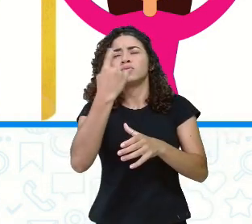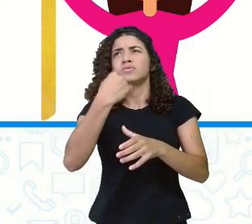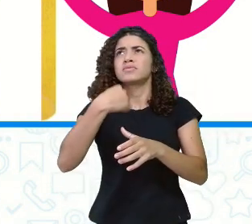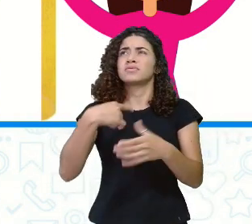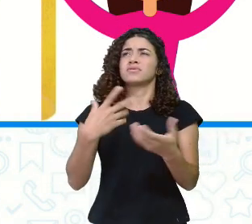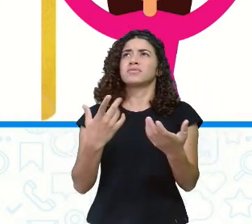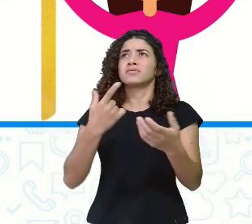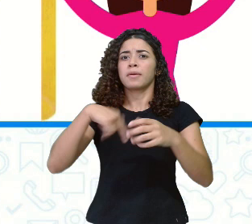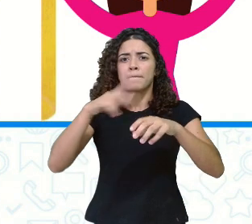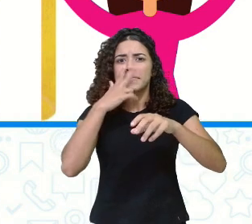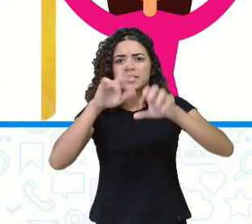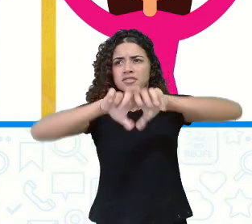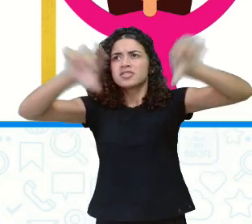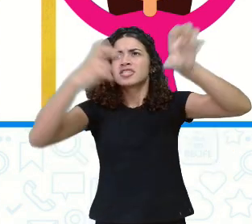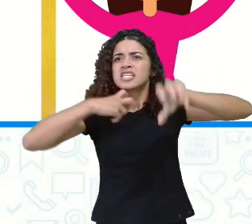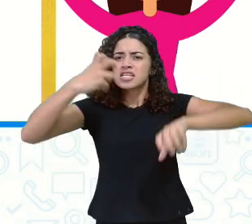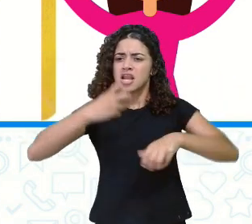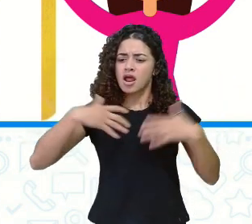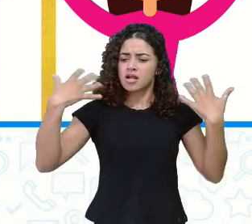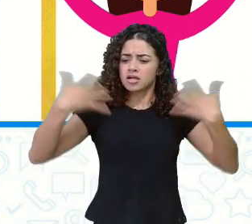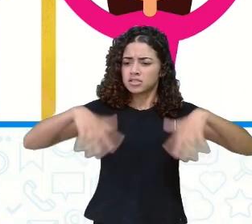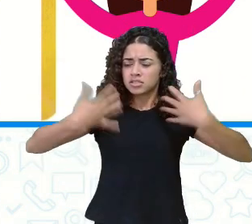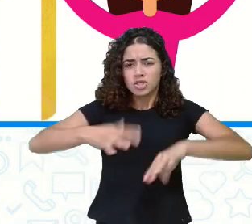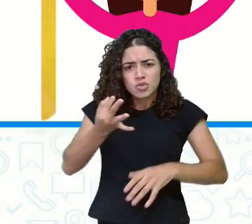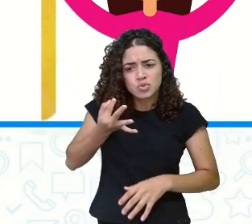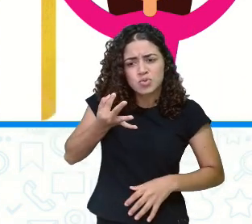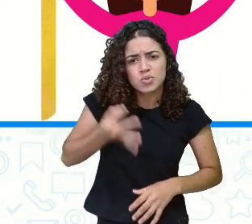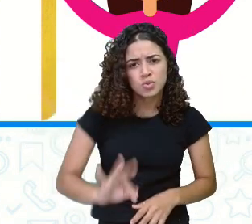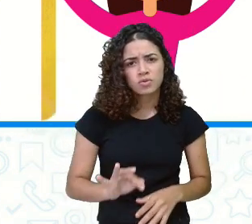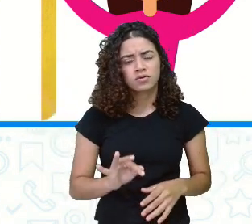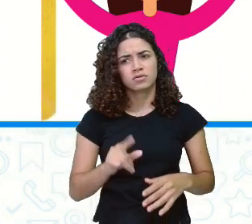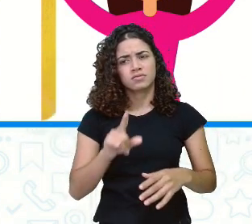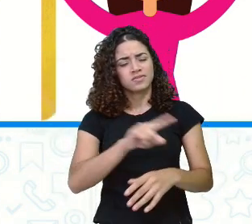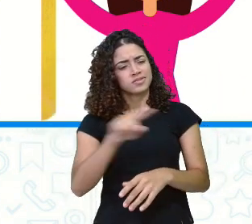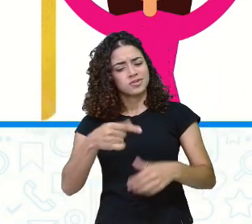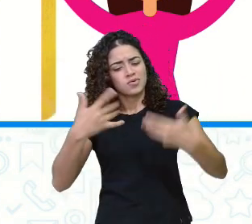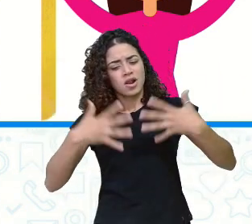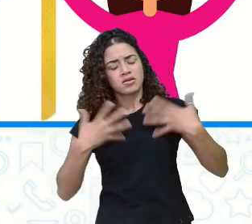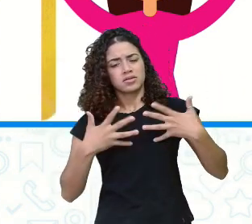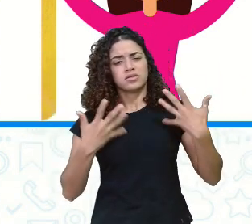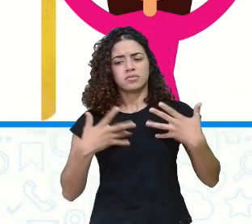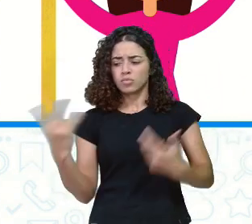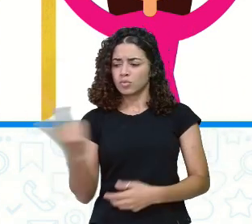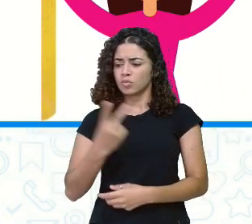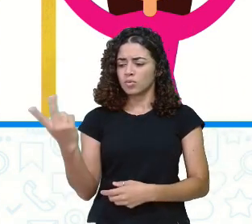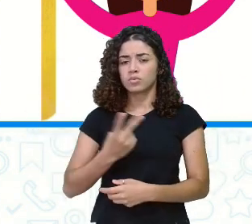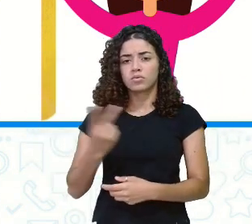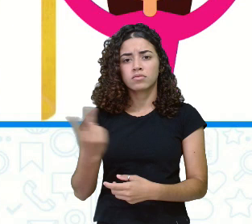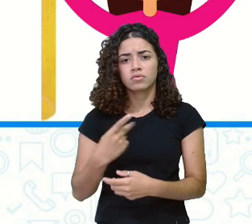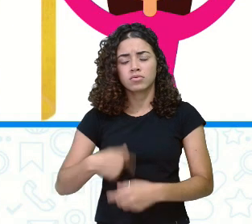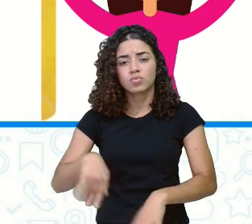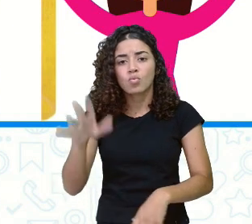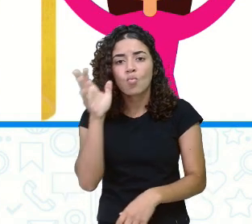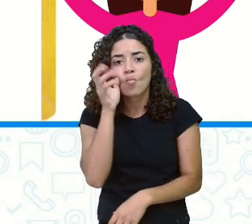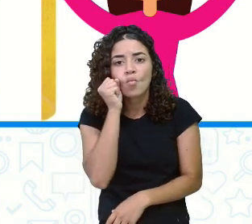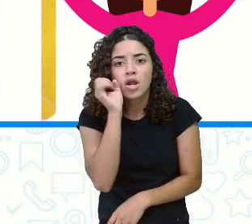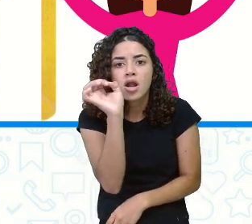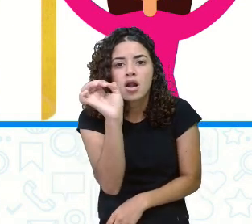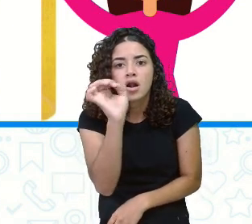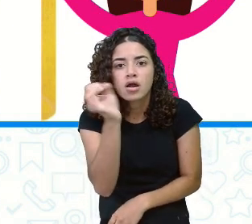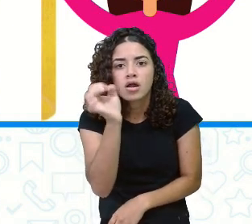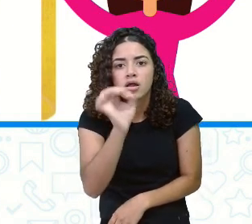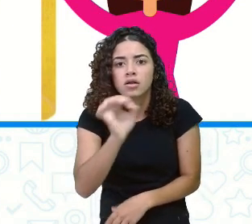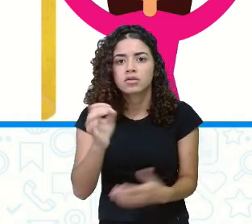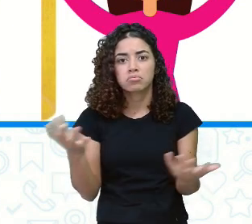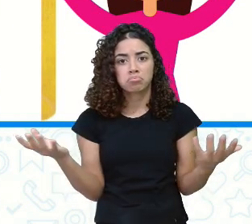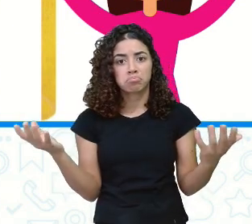"Ai!" gritou o céu. Tão animadas com a conversa estavam as duas mulheres que não ouviram o grito do